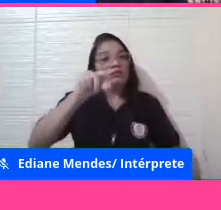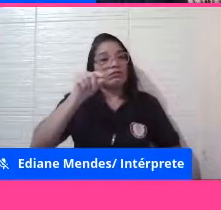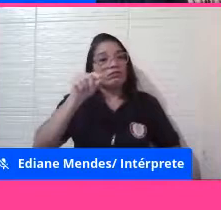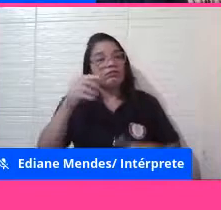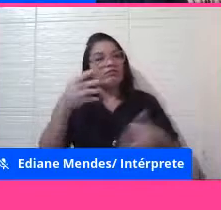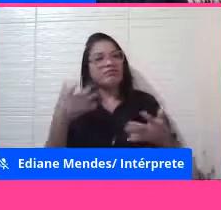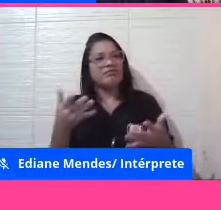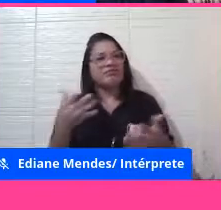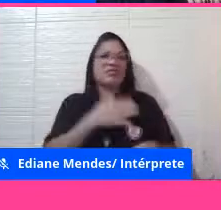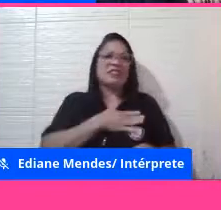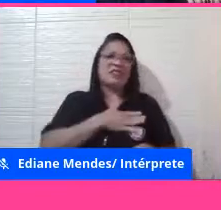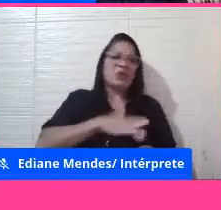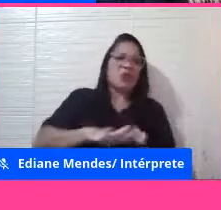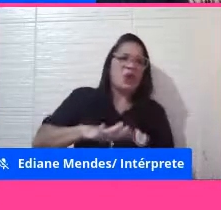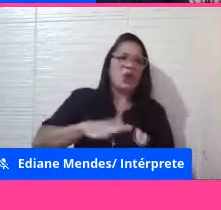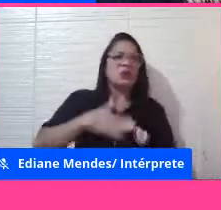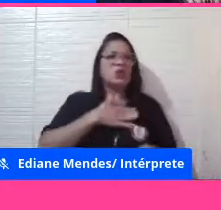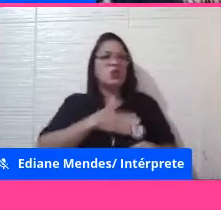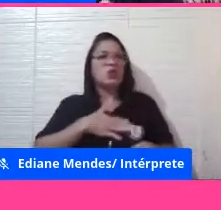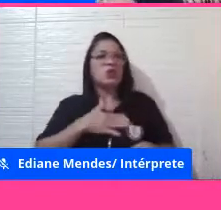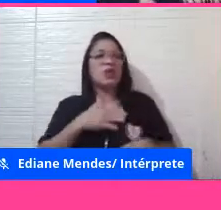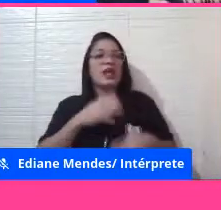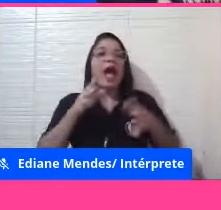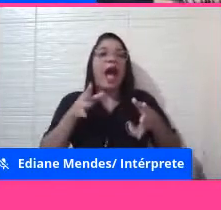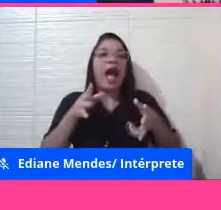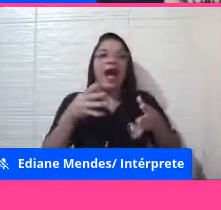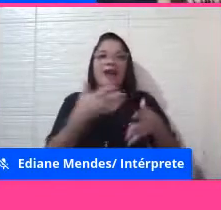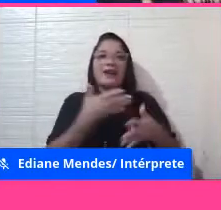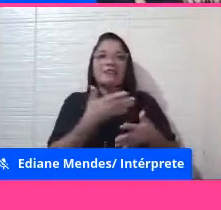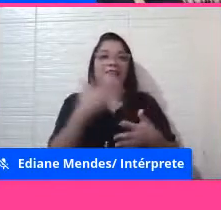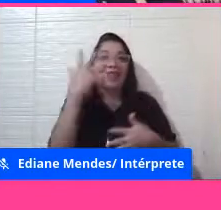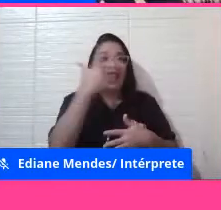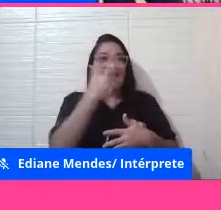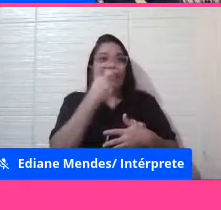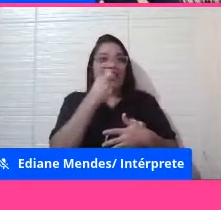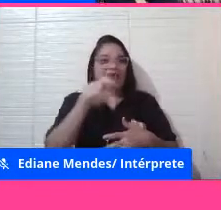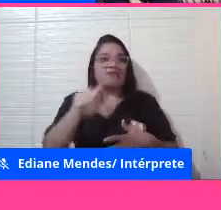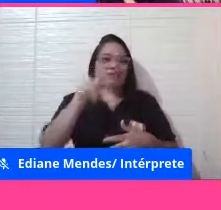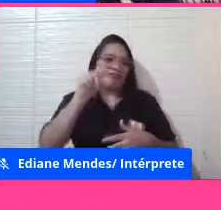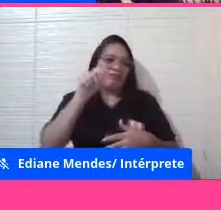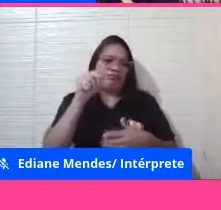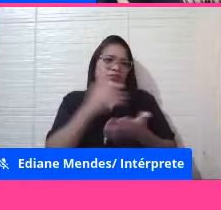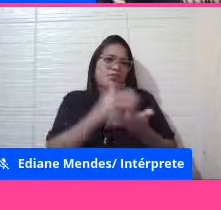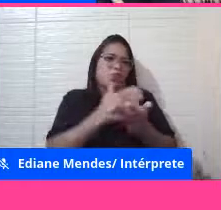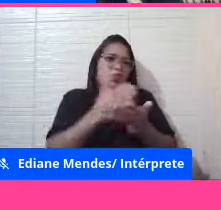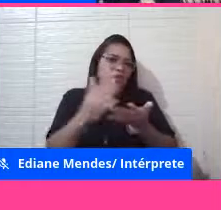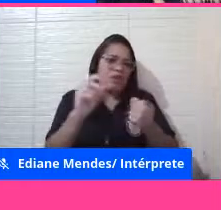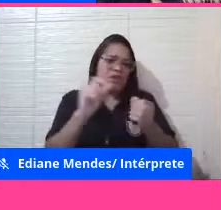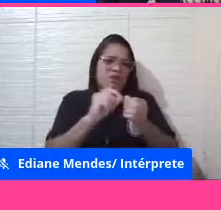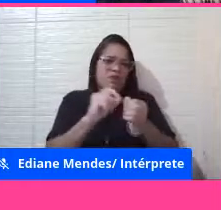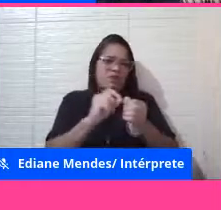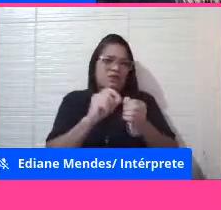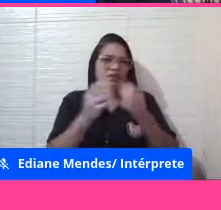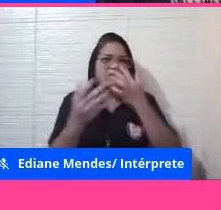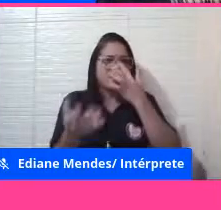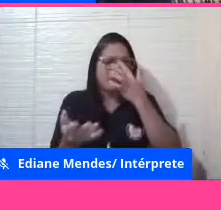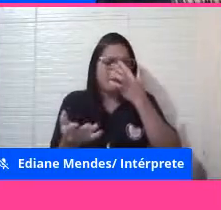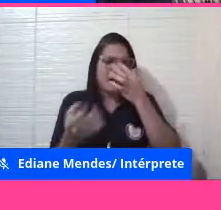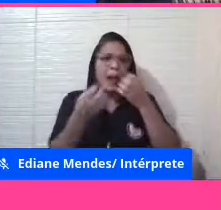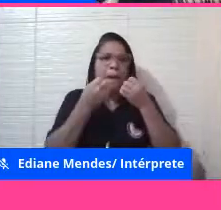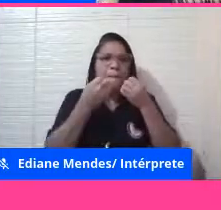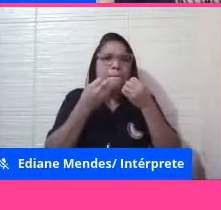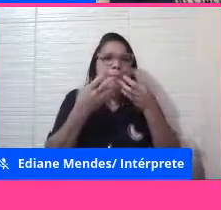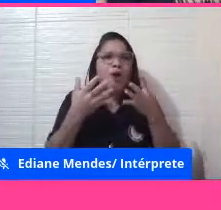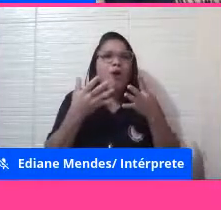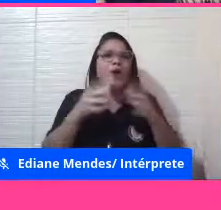algum modelo muito específico. Eu sempre falo isso porque muitas vezes você quer... É muito bom desenhar,